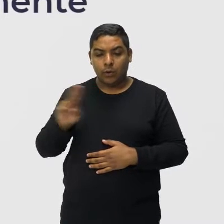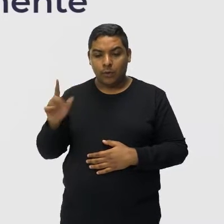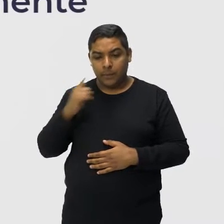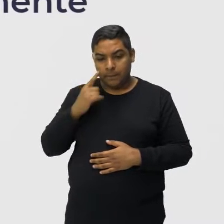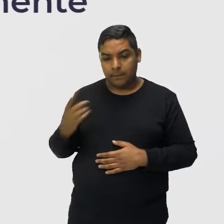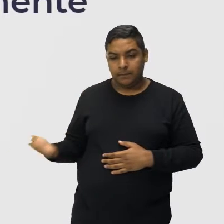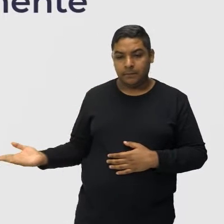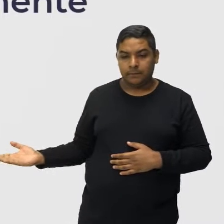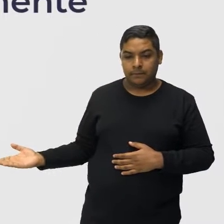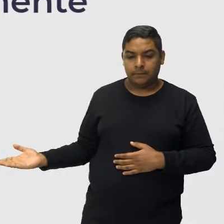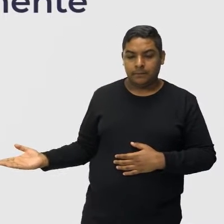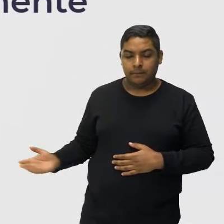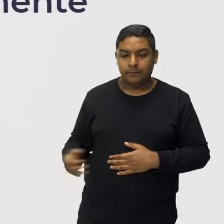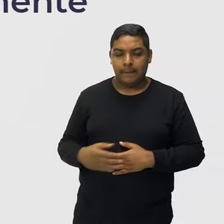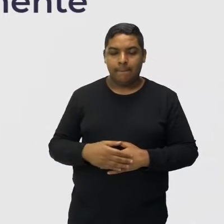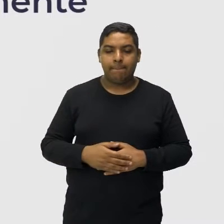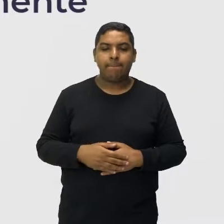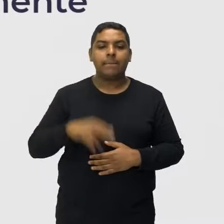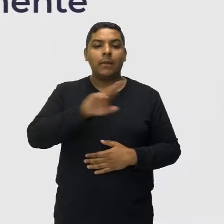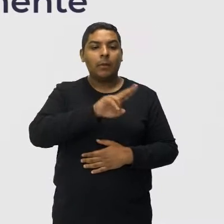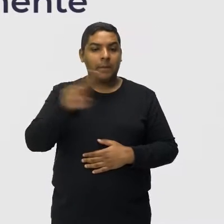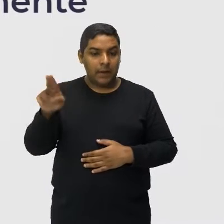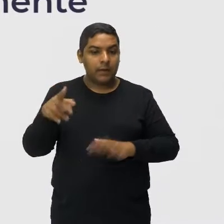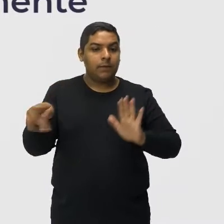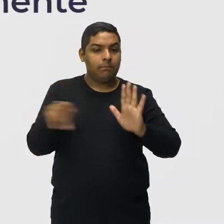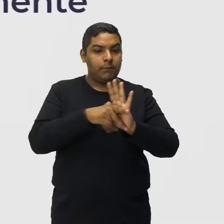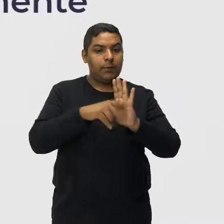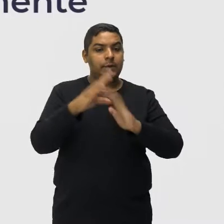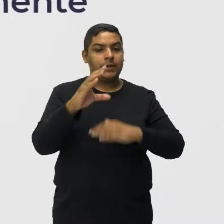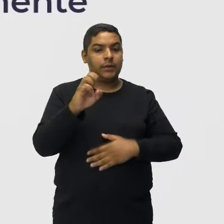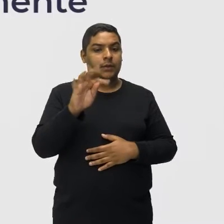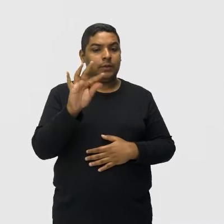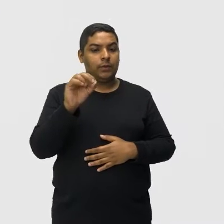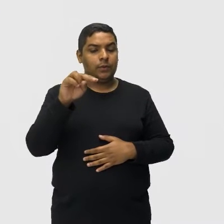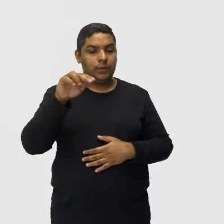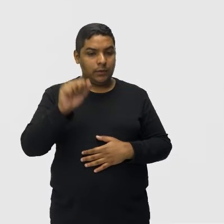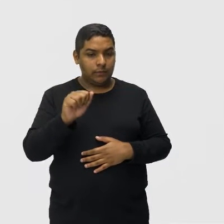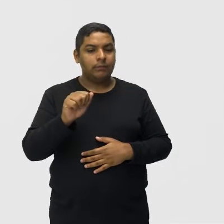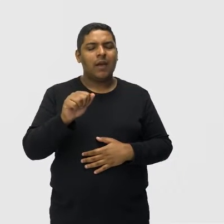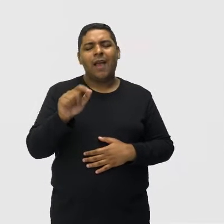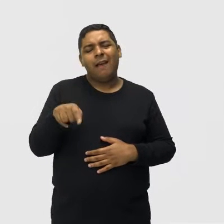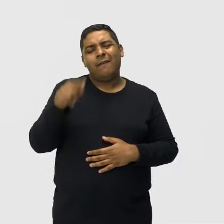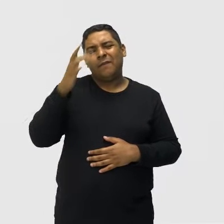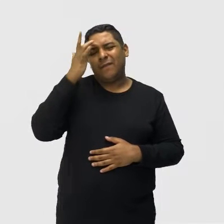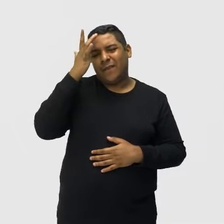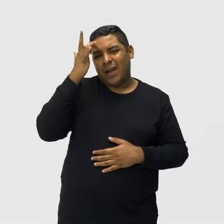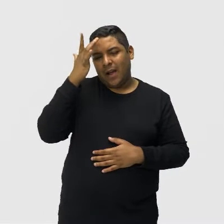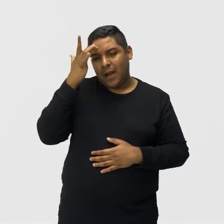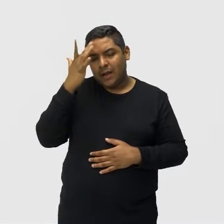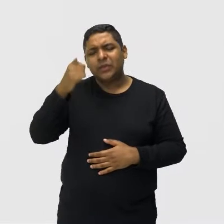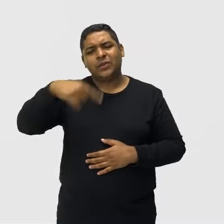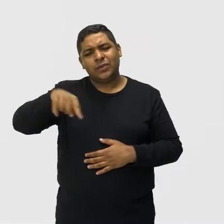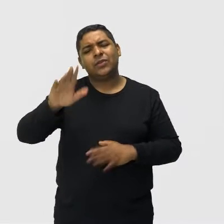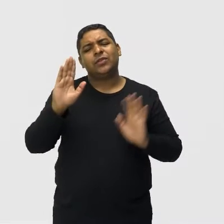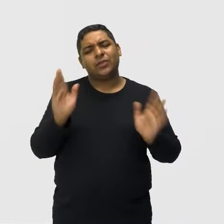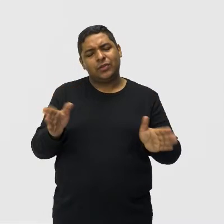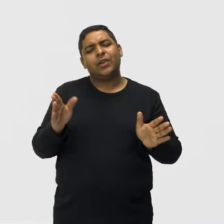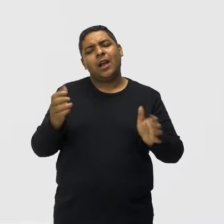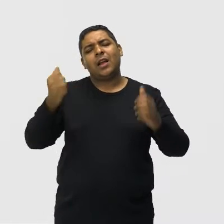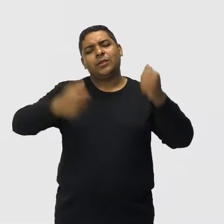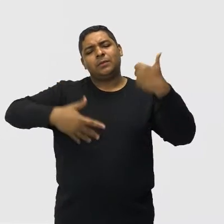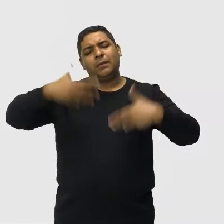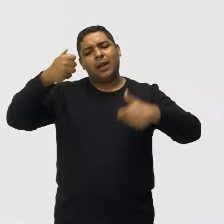tá bom? Na nomenclatura das cetonas é muito fácil, tá, gente? A gente já falou bastante aqui durante as aulas